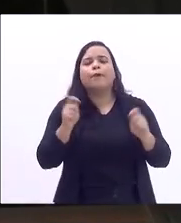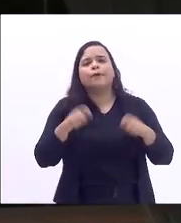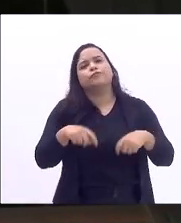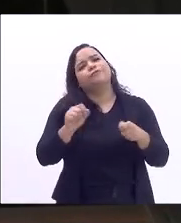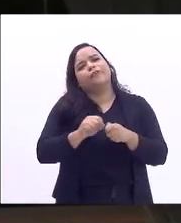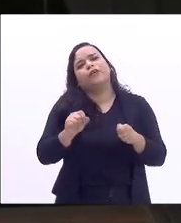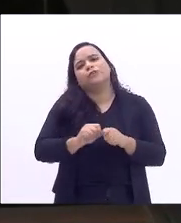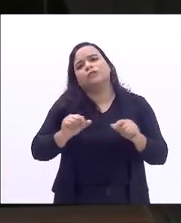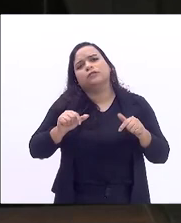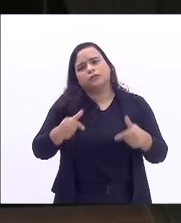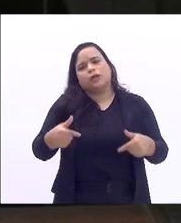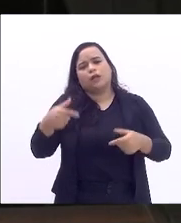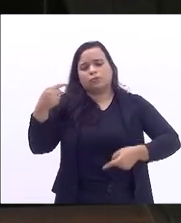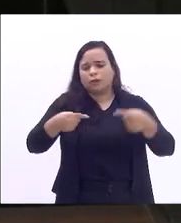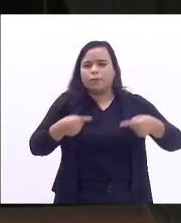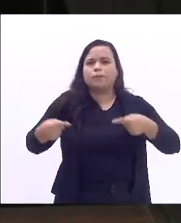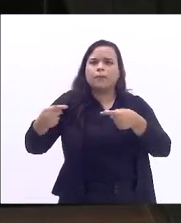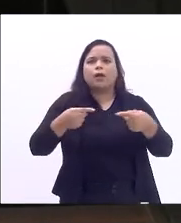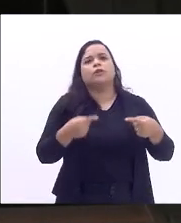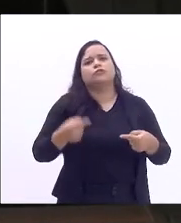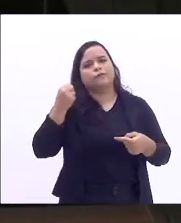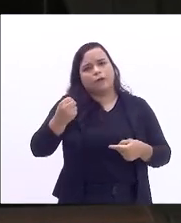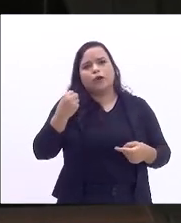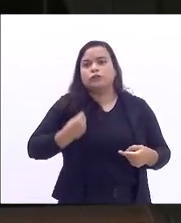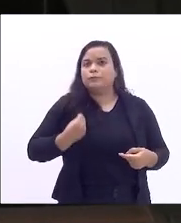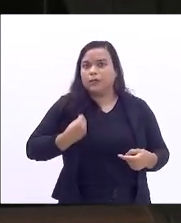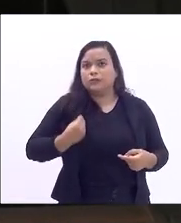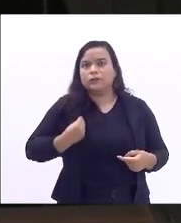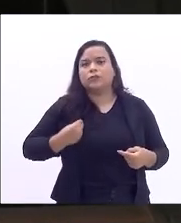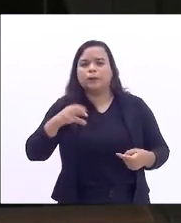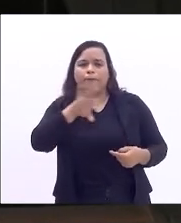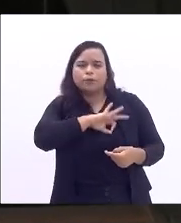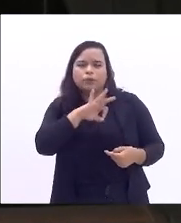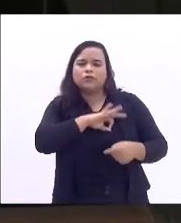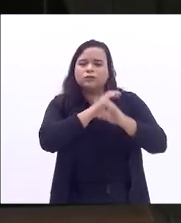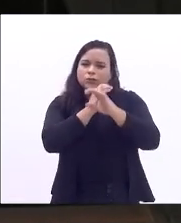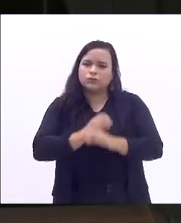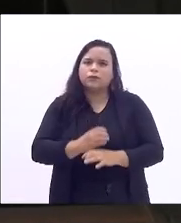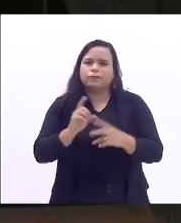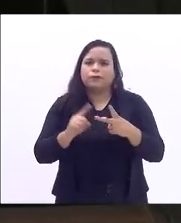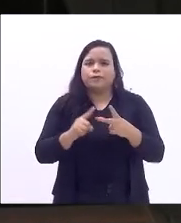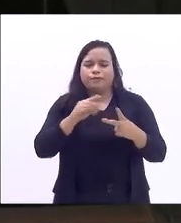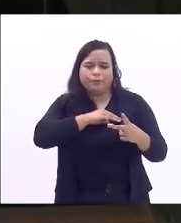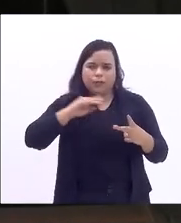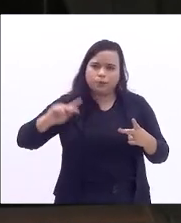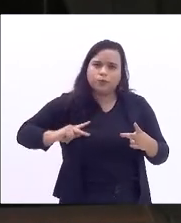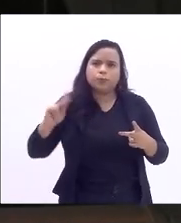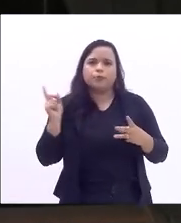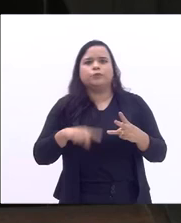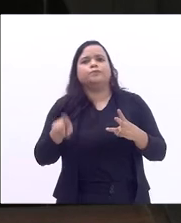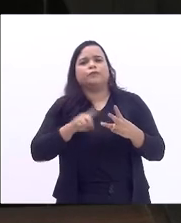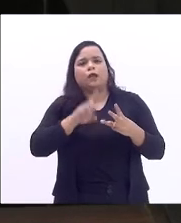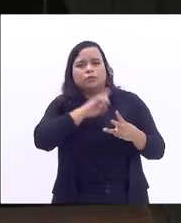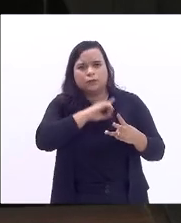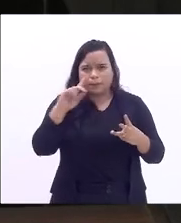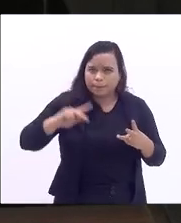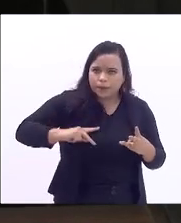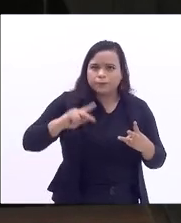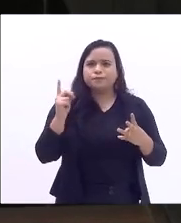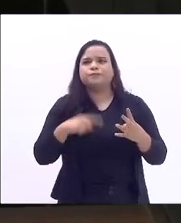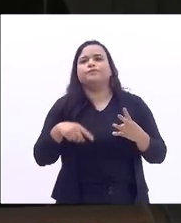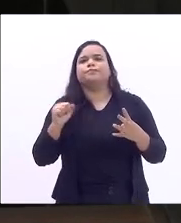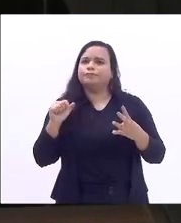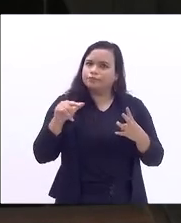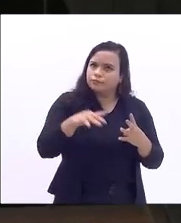realizar o amplo debate com a presença da polícia civil do Ministério Público da Defensoria Pública